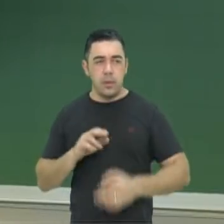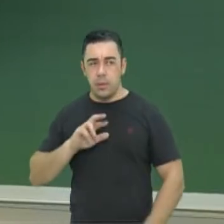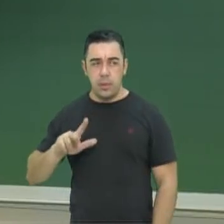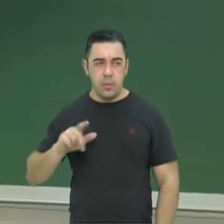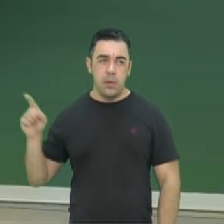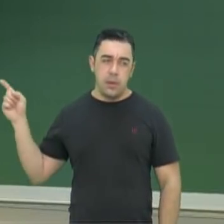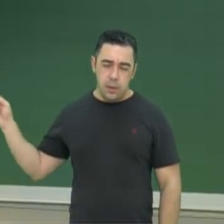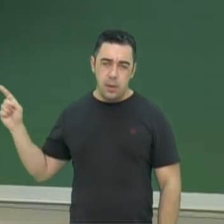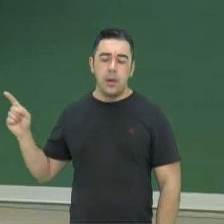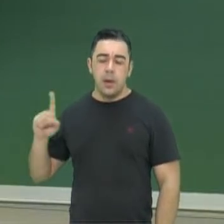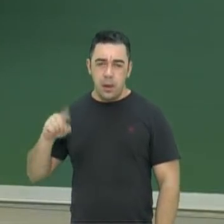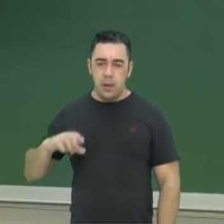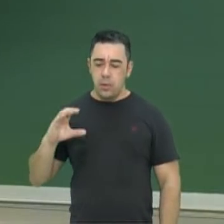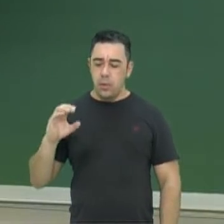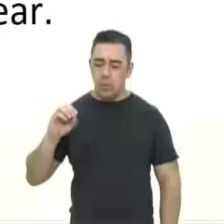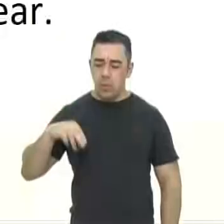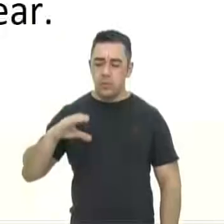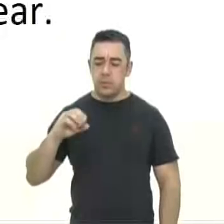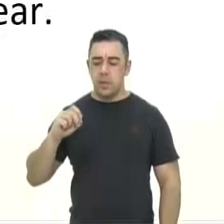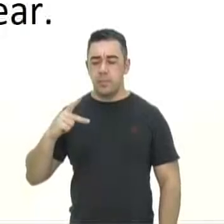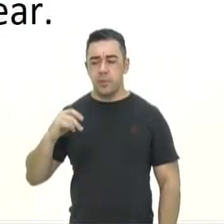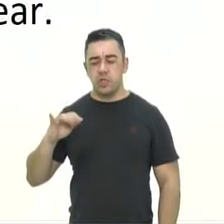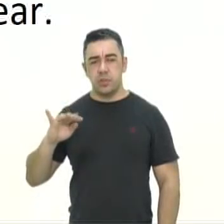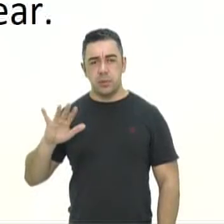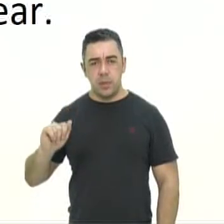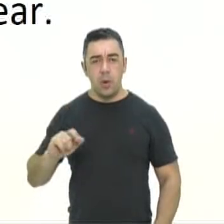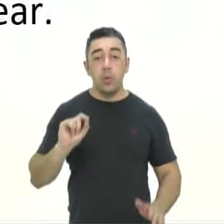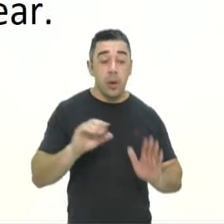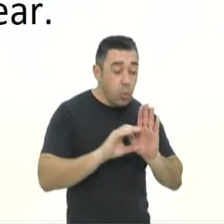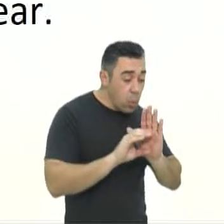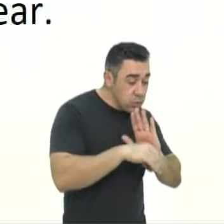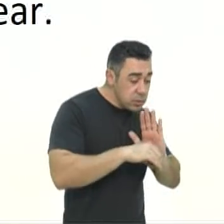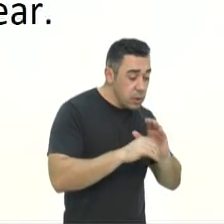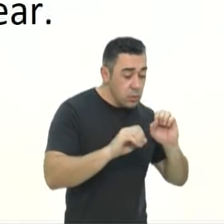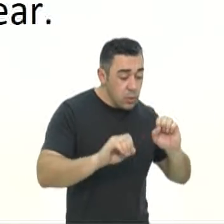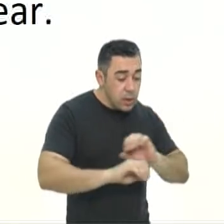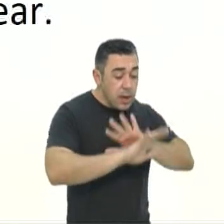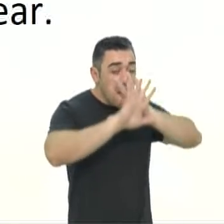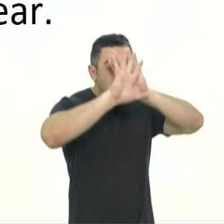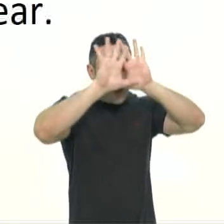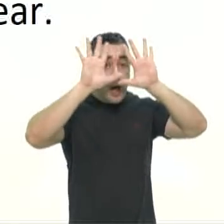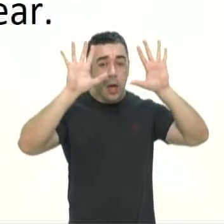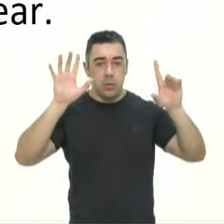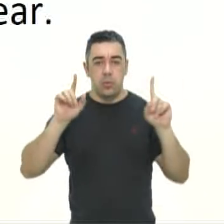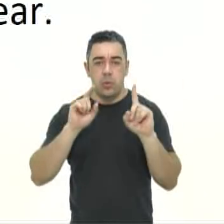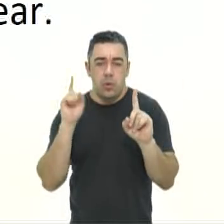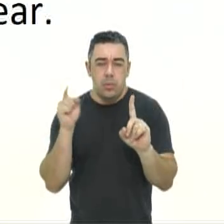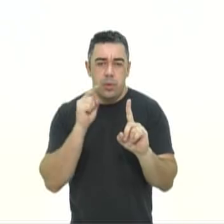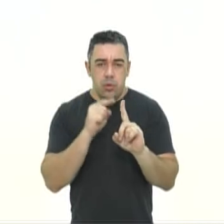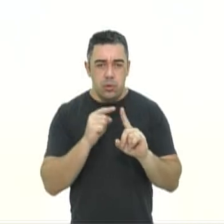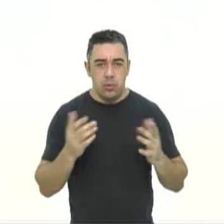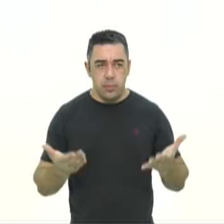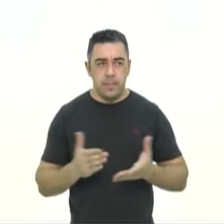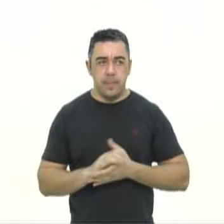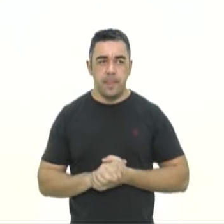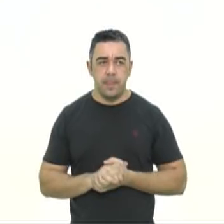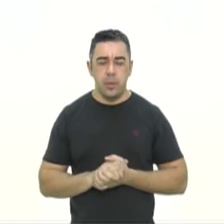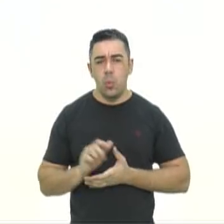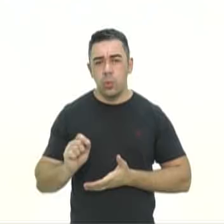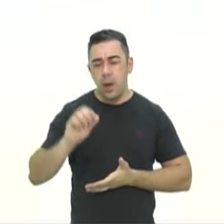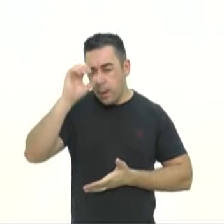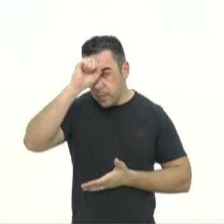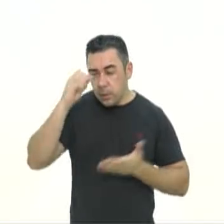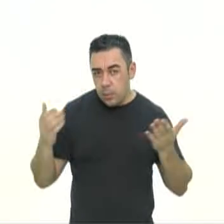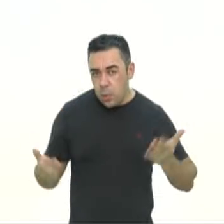cultismo, é claro que ele vai ser o quê? Conceptista. Ele defende essa ideia conceptista. E o que